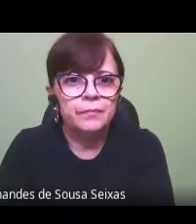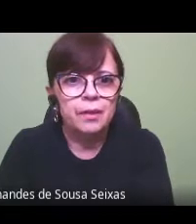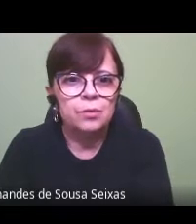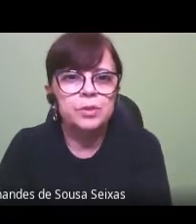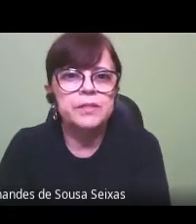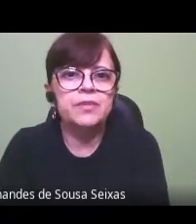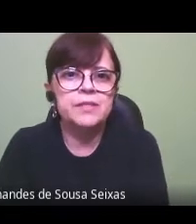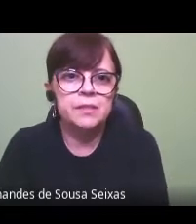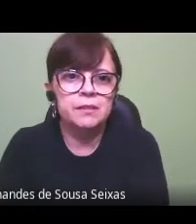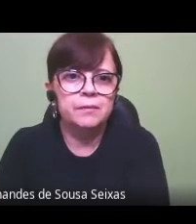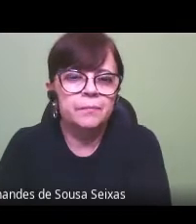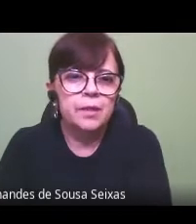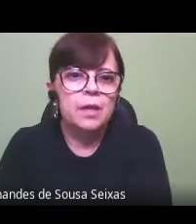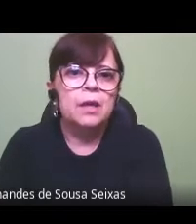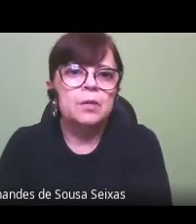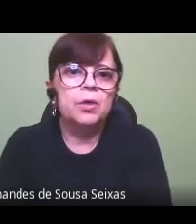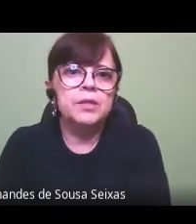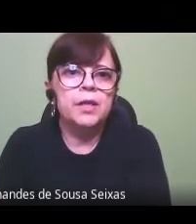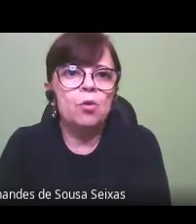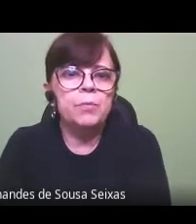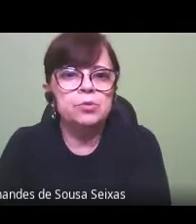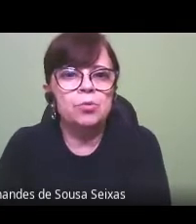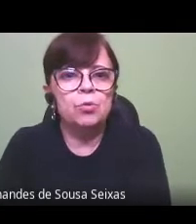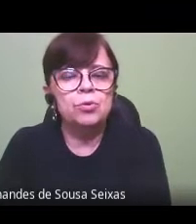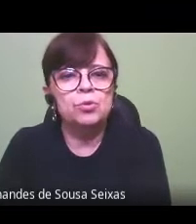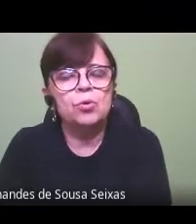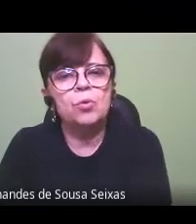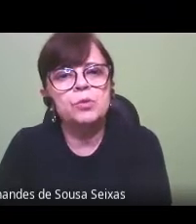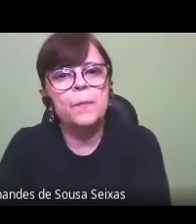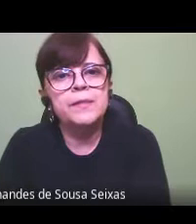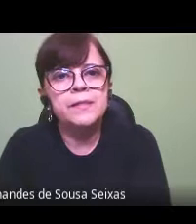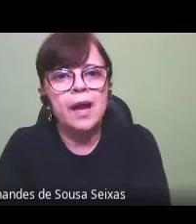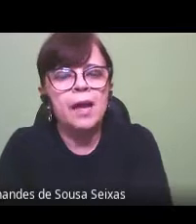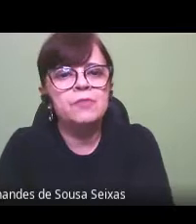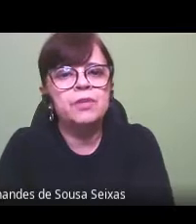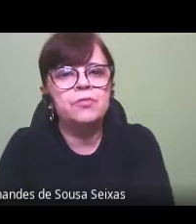registro do que se fazia. Por isso ele começou,